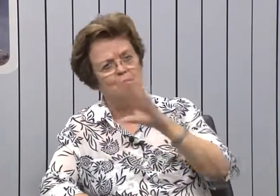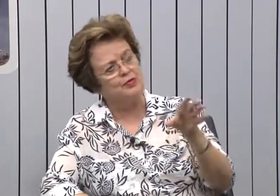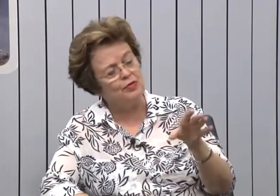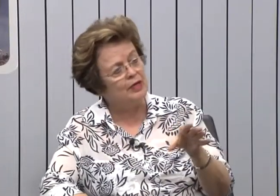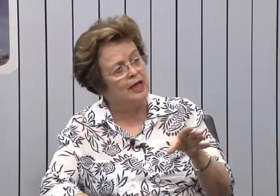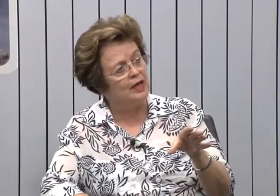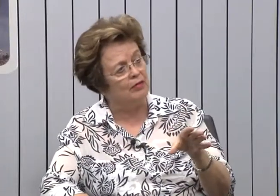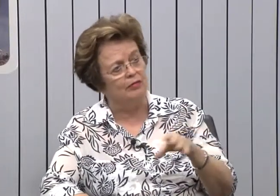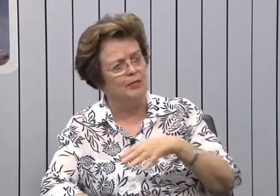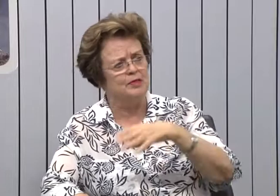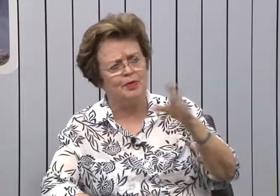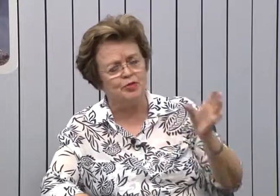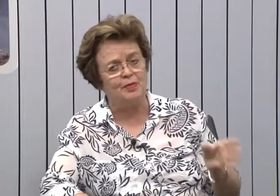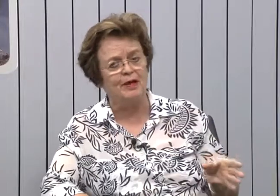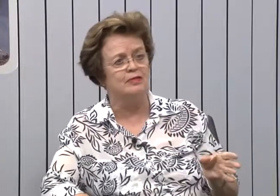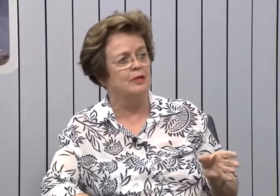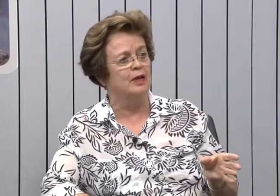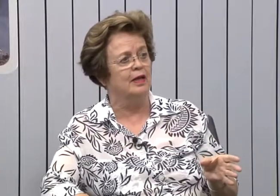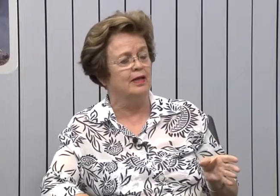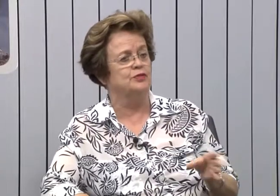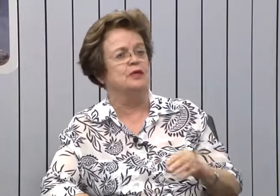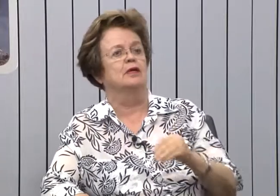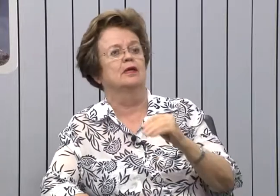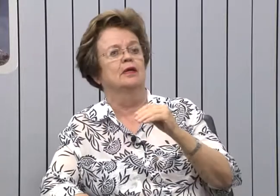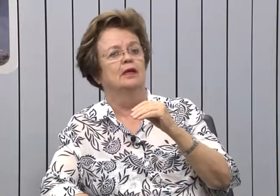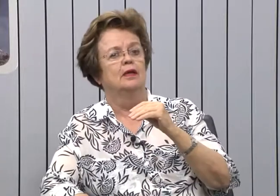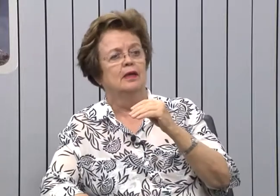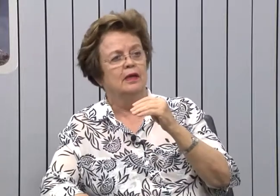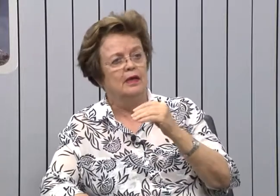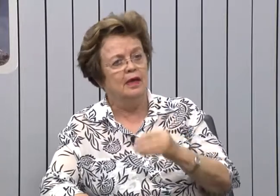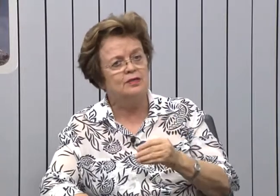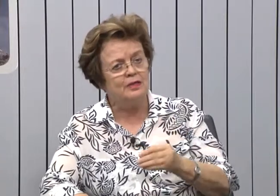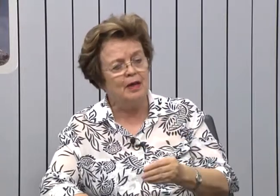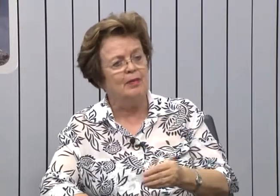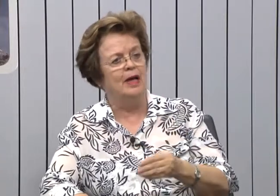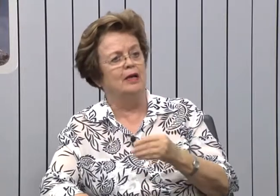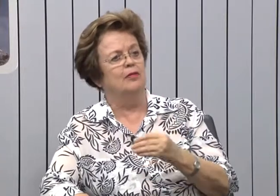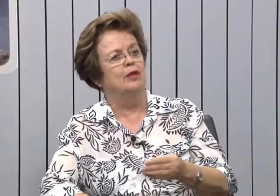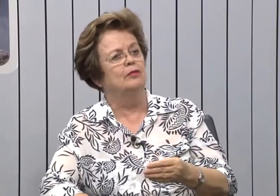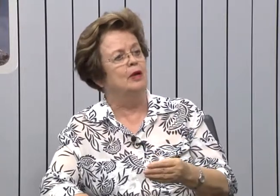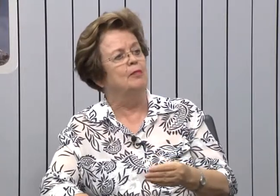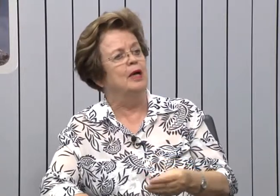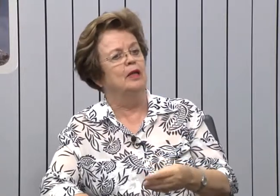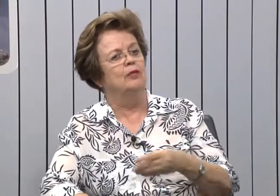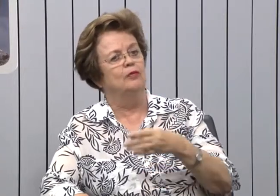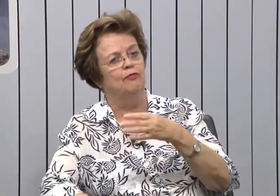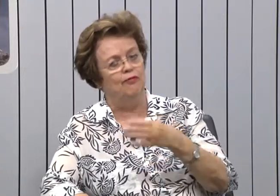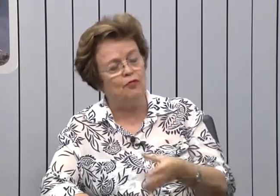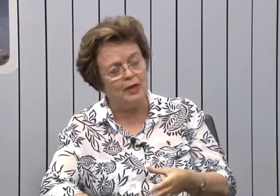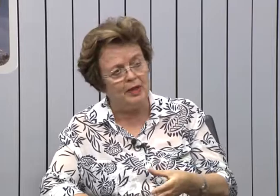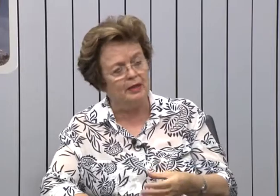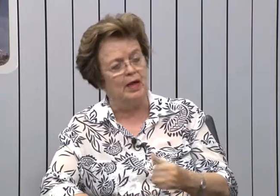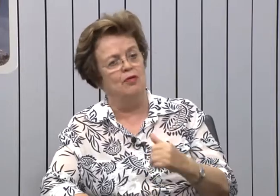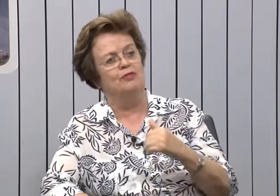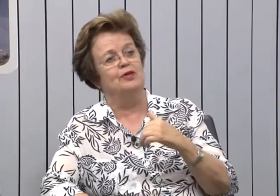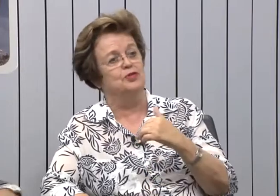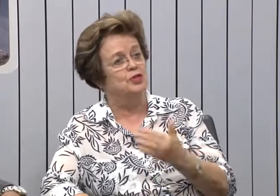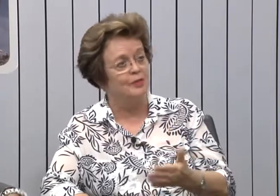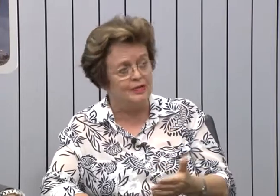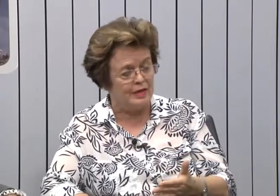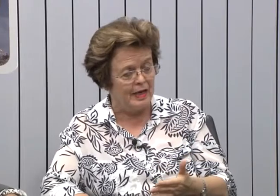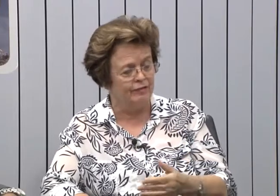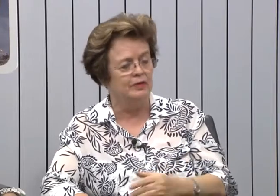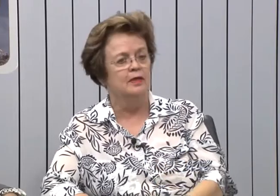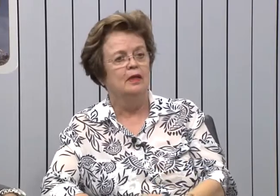médicos para o Brasil inteiro, mesmo para outros países da América Latina. E esse trabalho é um trabalho fundamental que a